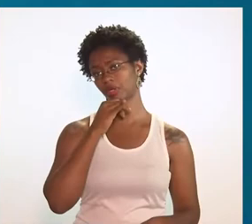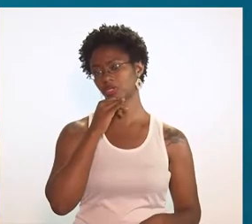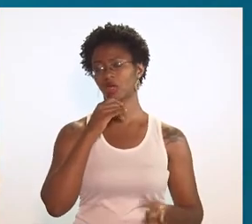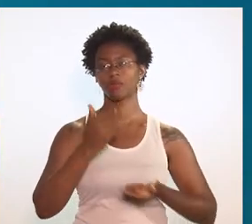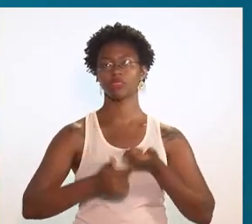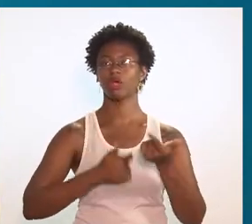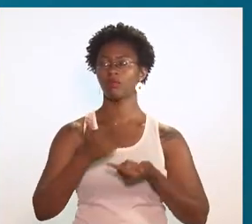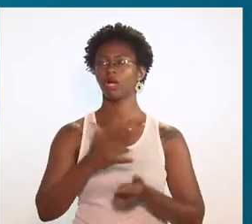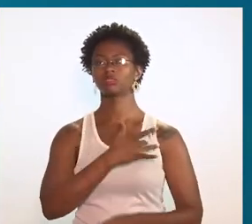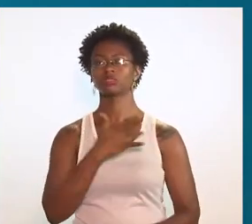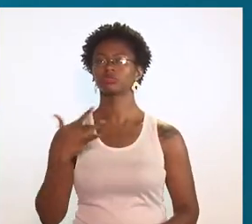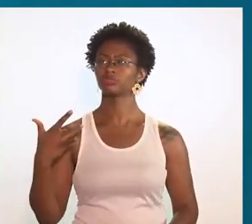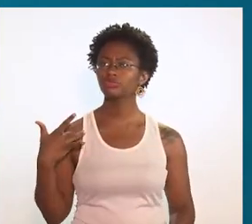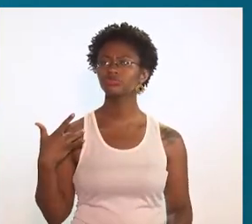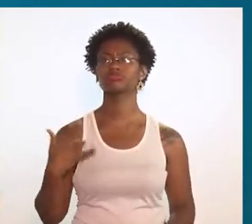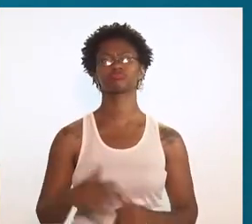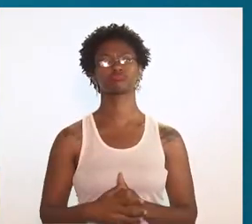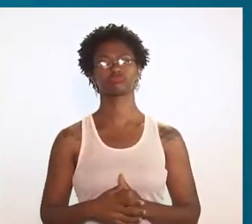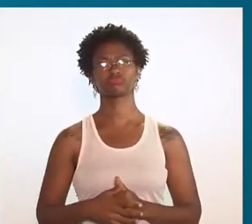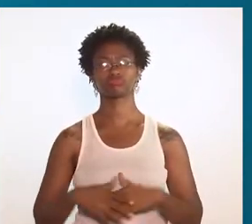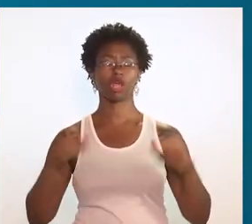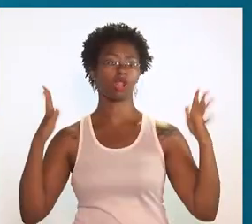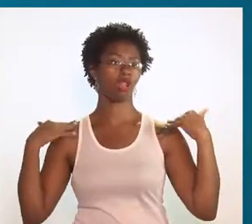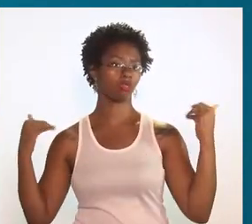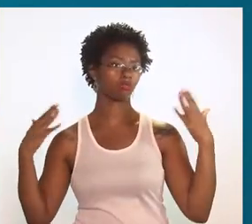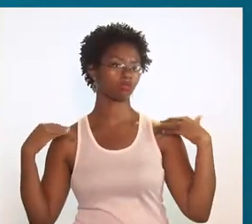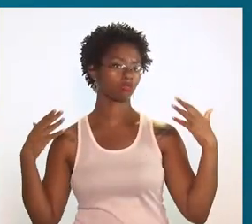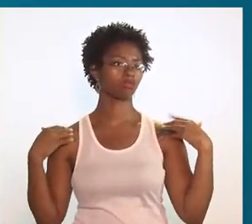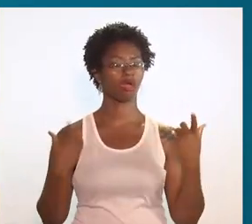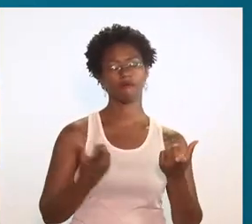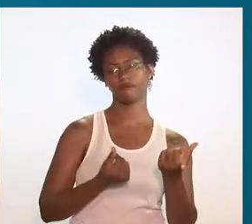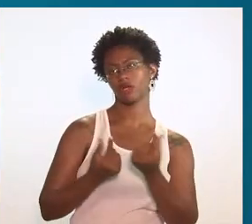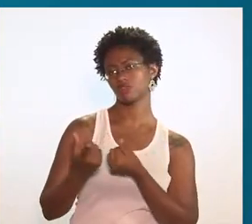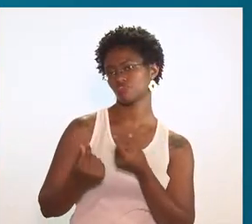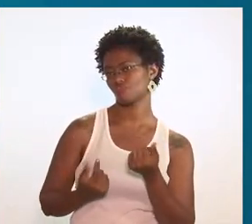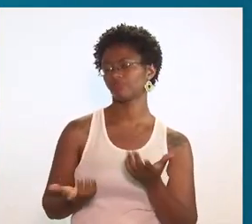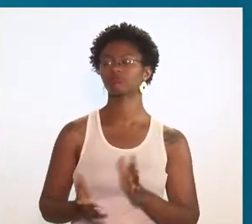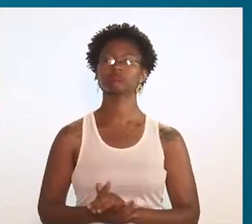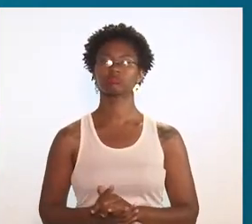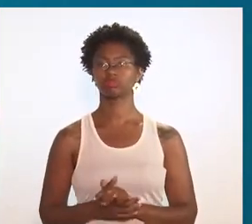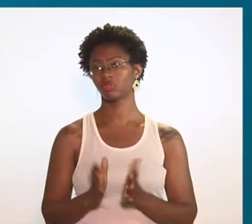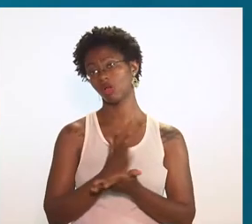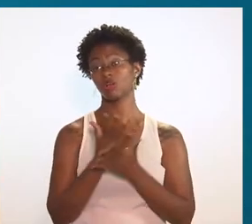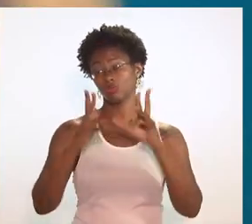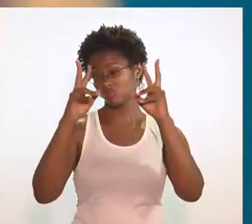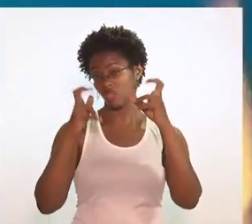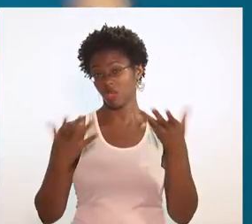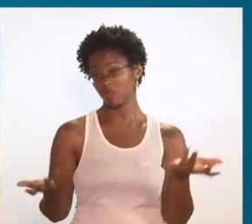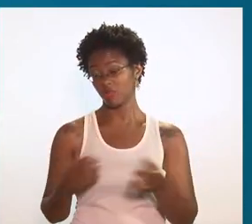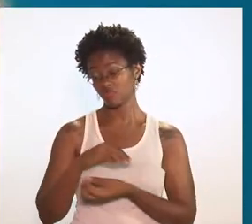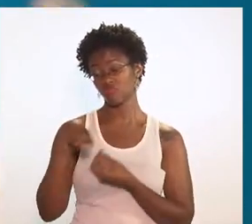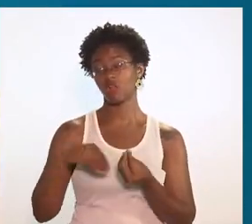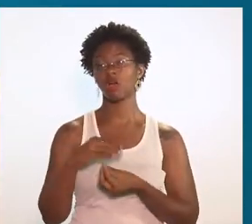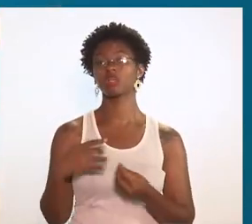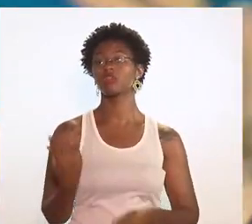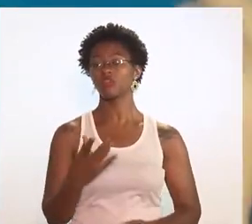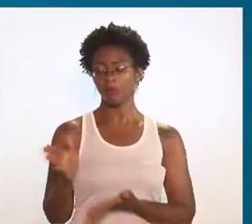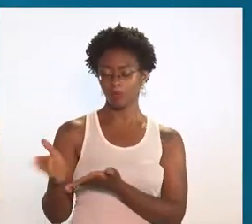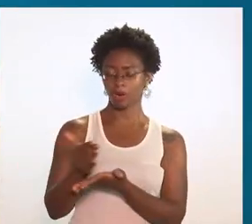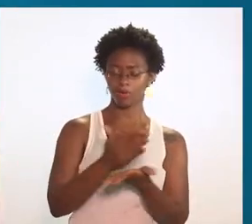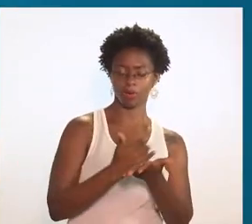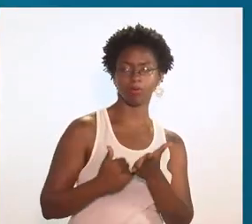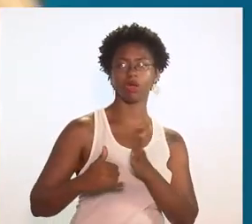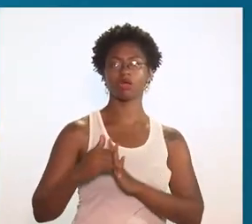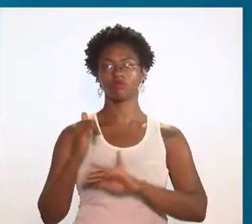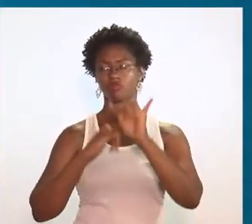como trabalho, como saúde, como lazer, como finanças, como alguns temas,